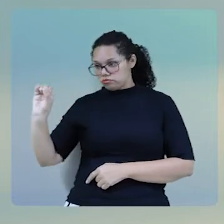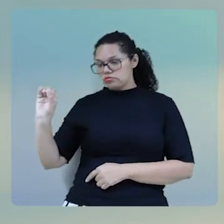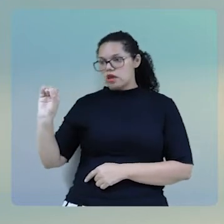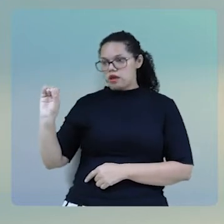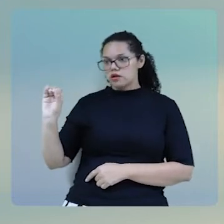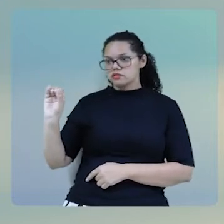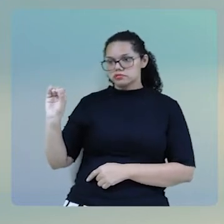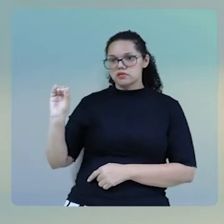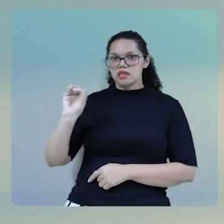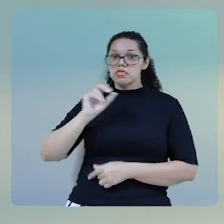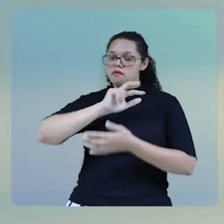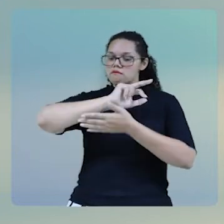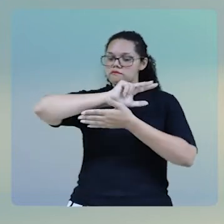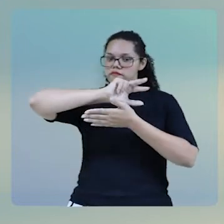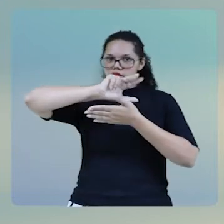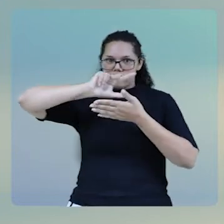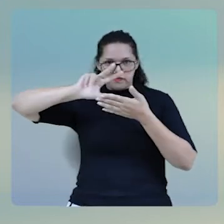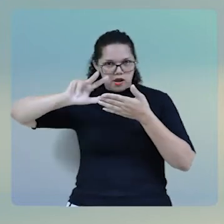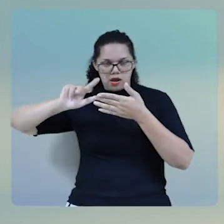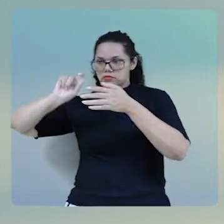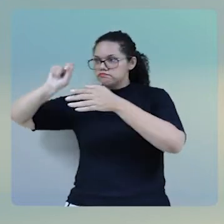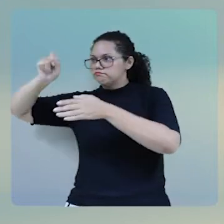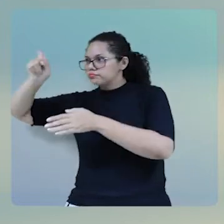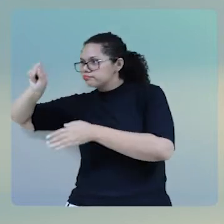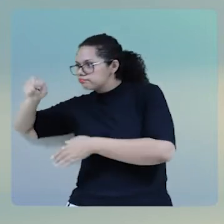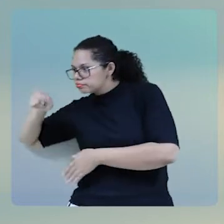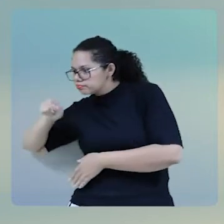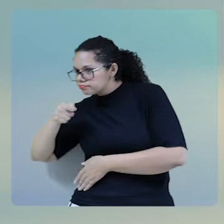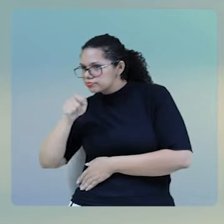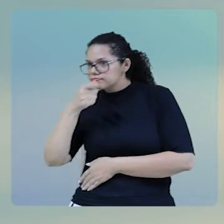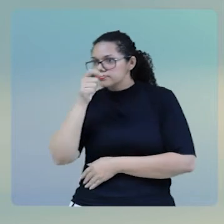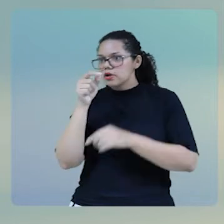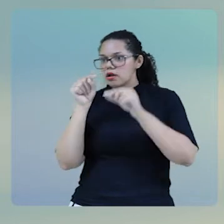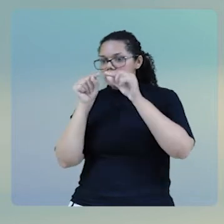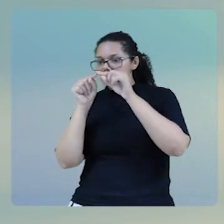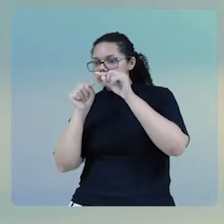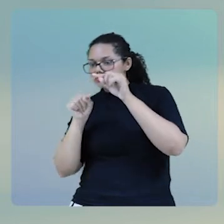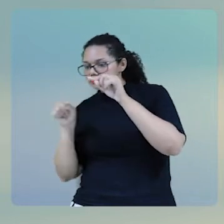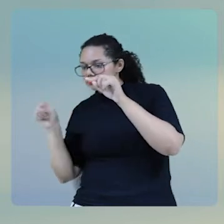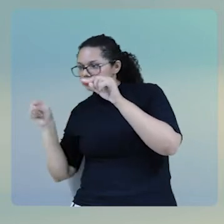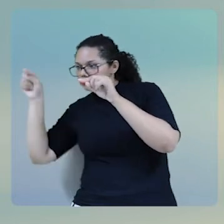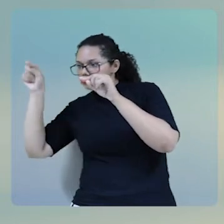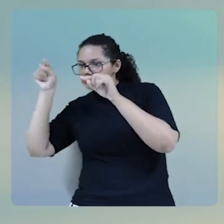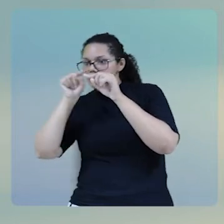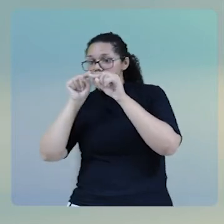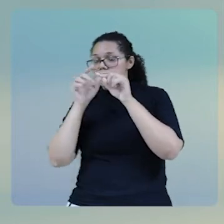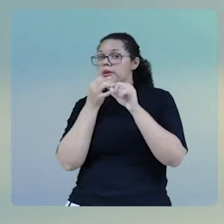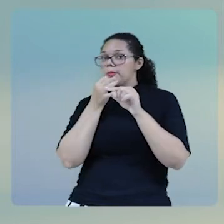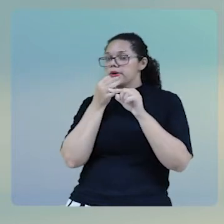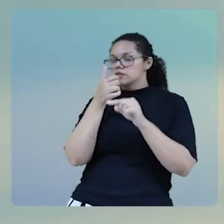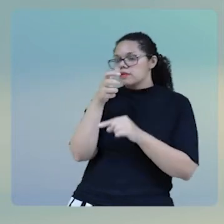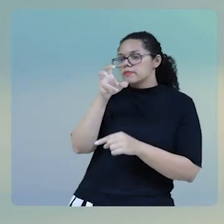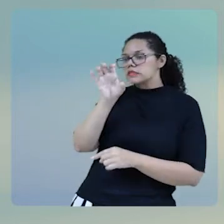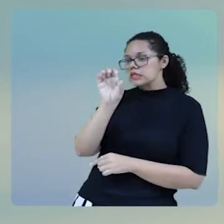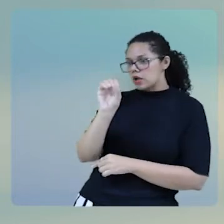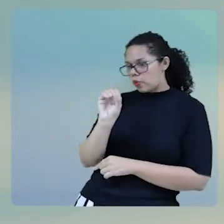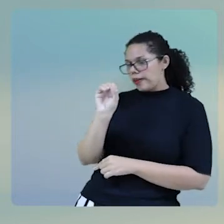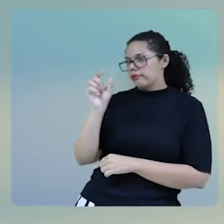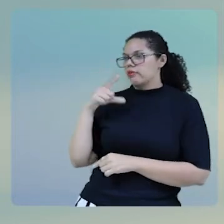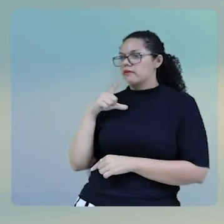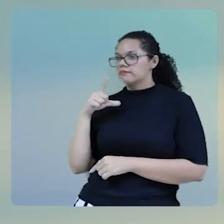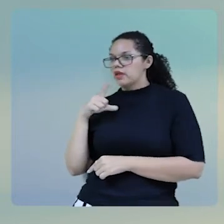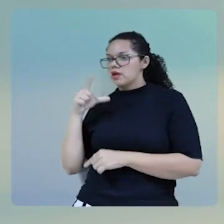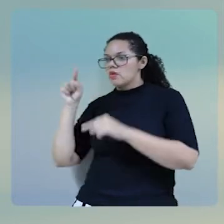Nós temos várias chaves. Aí aqui tem quanto? Tem um de 50, Tá? E tem um aqui dentro, né, que é como se eu